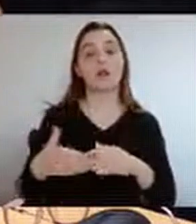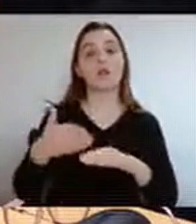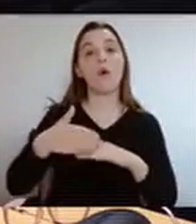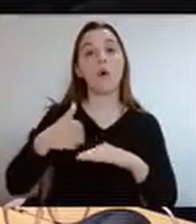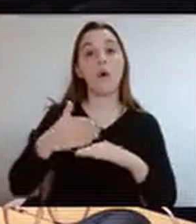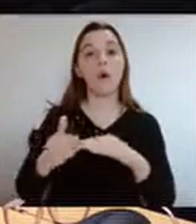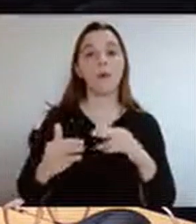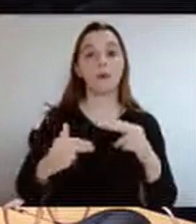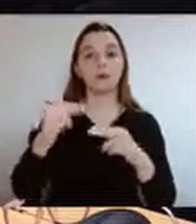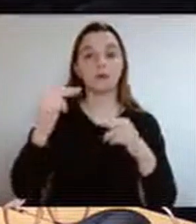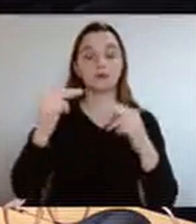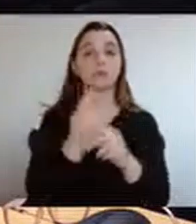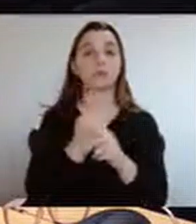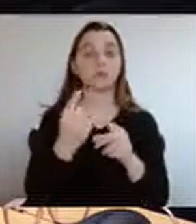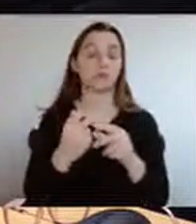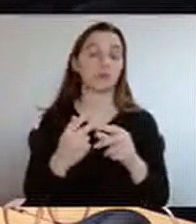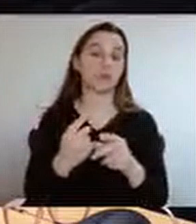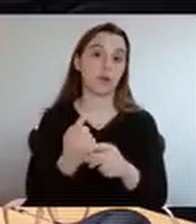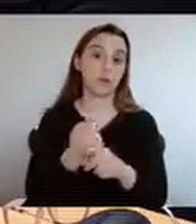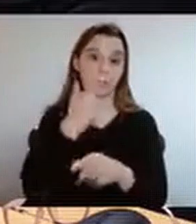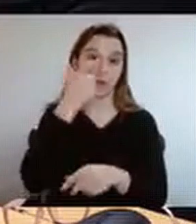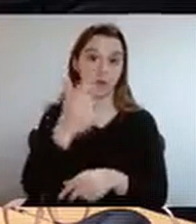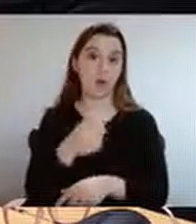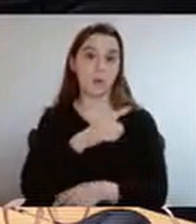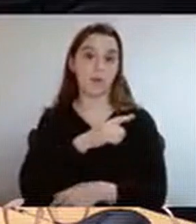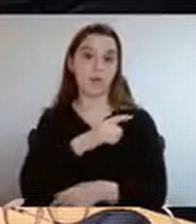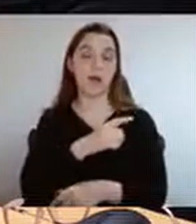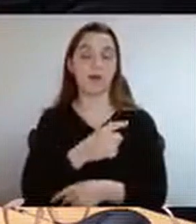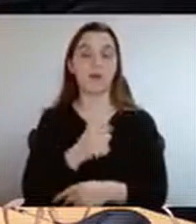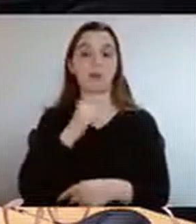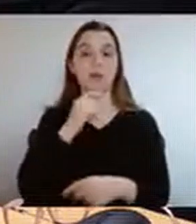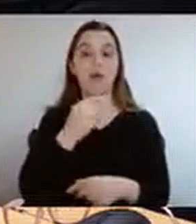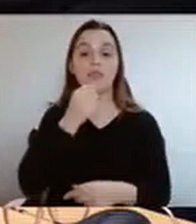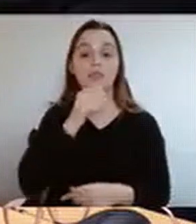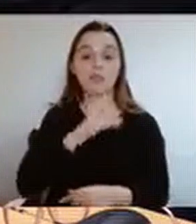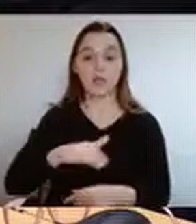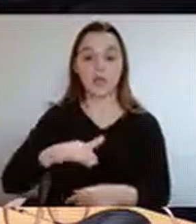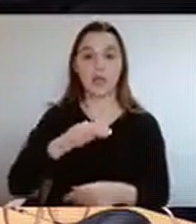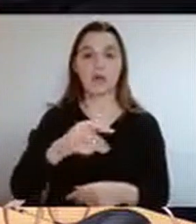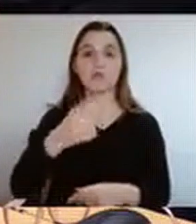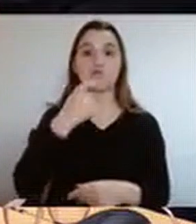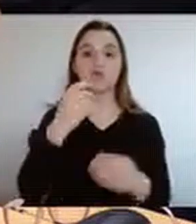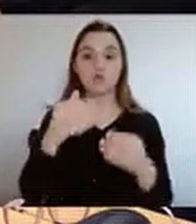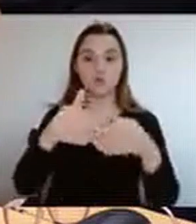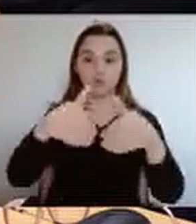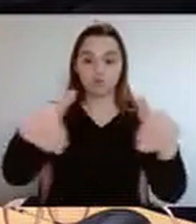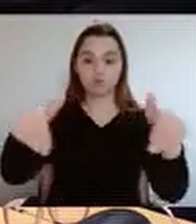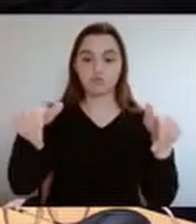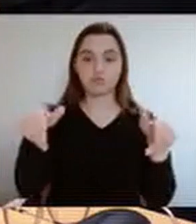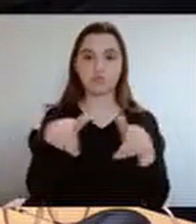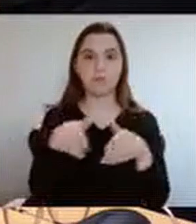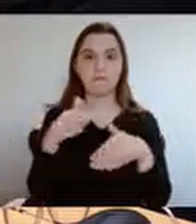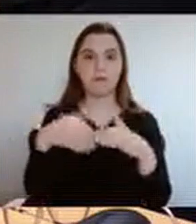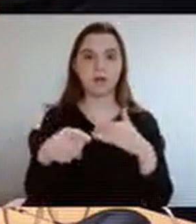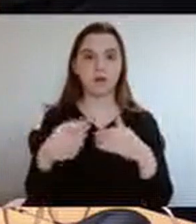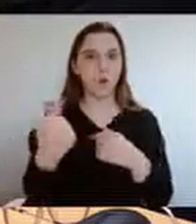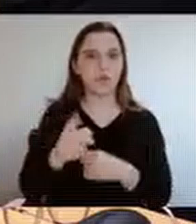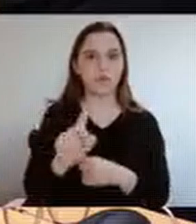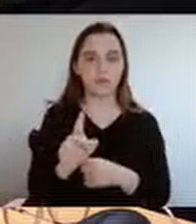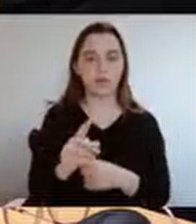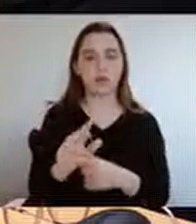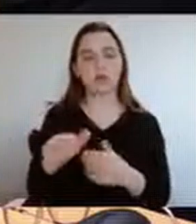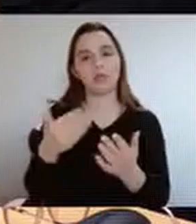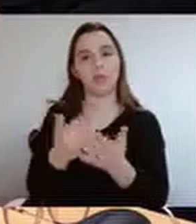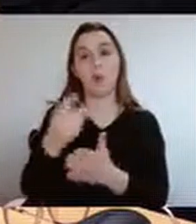um privado construir um muro num terreno que não era suposto ter construído faz com que hoje estejamos aqui a votar